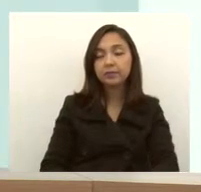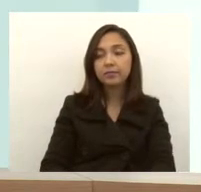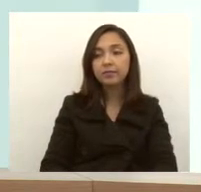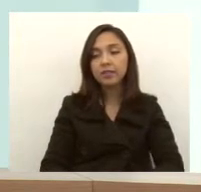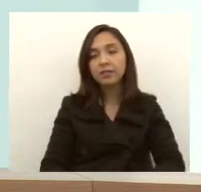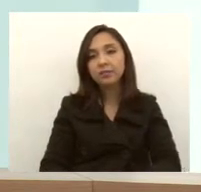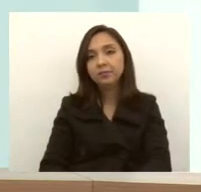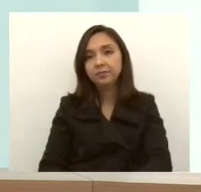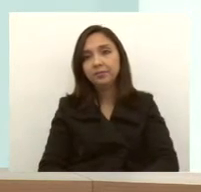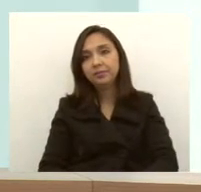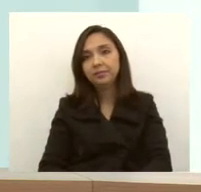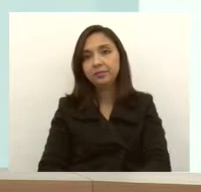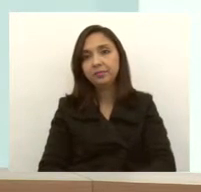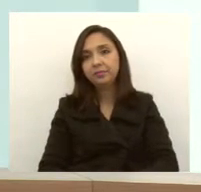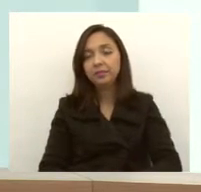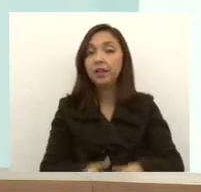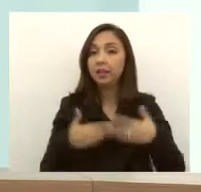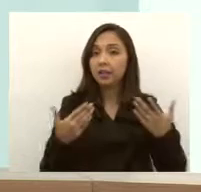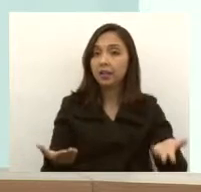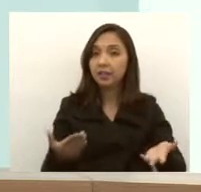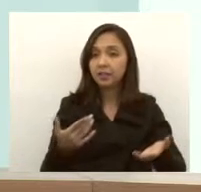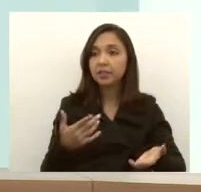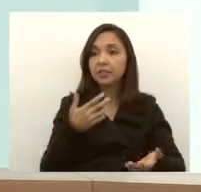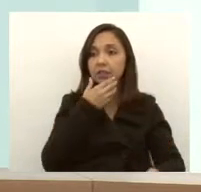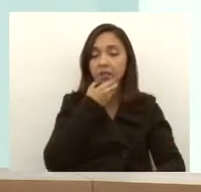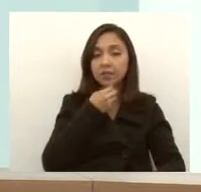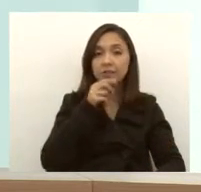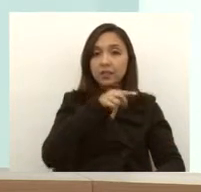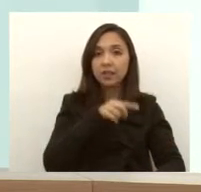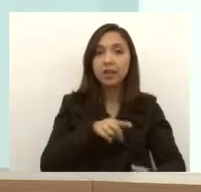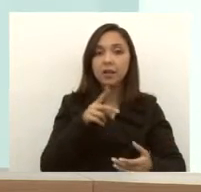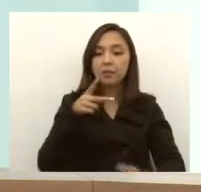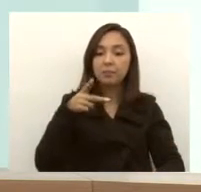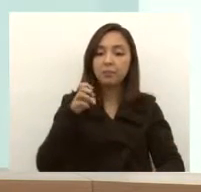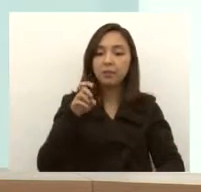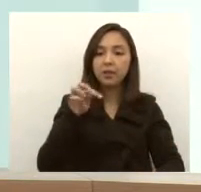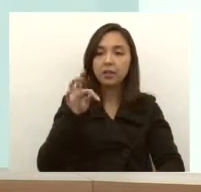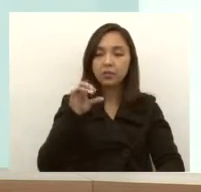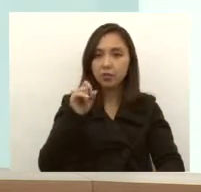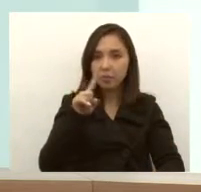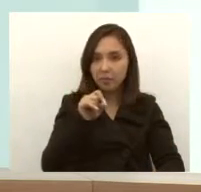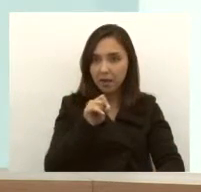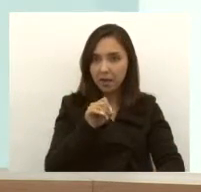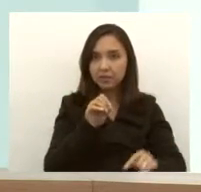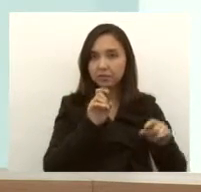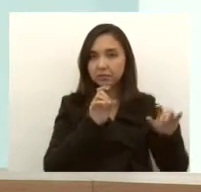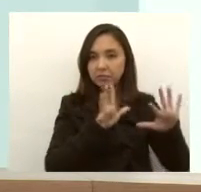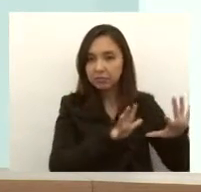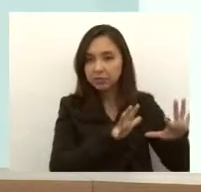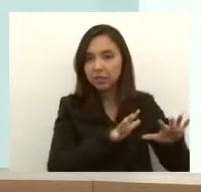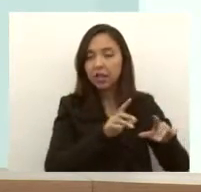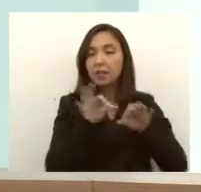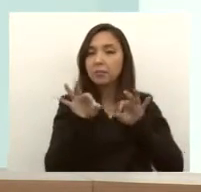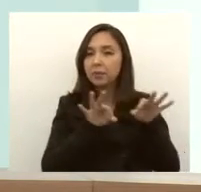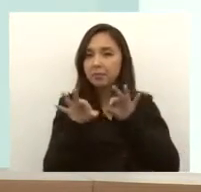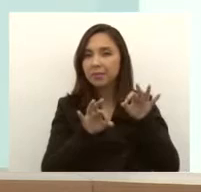mais barato a engessar da Petrobras, montar uma sociedade com o PMDB do